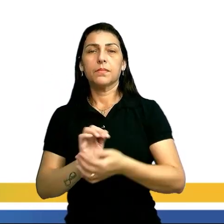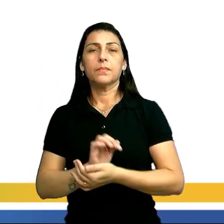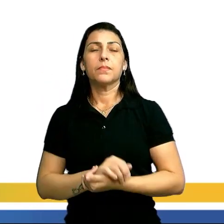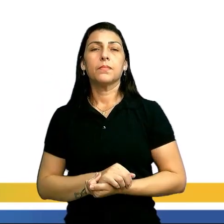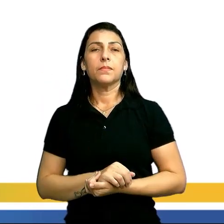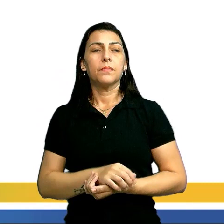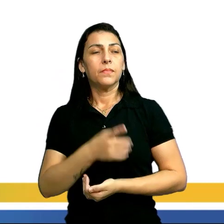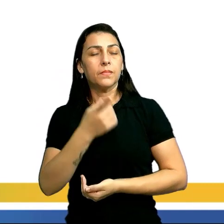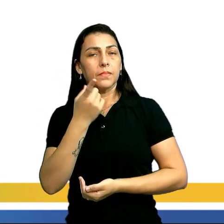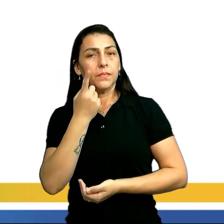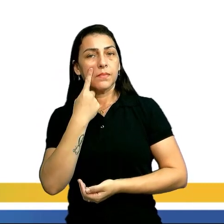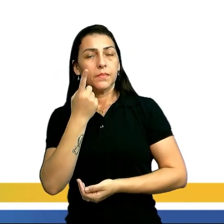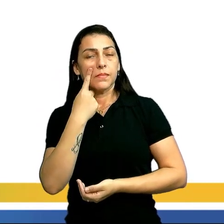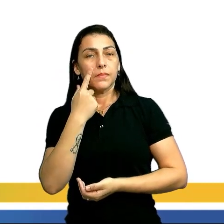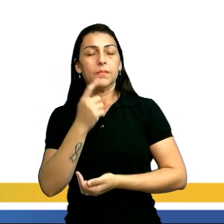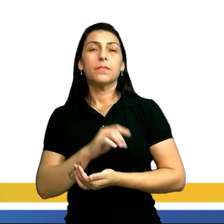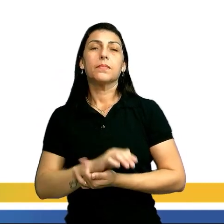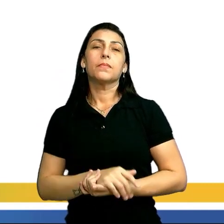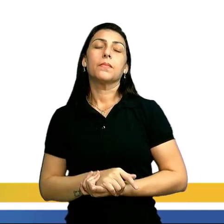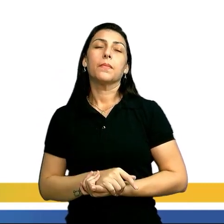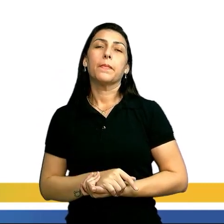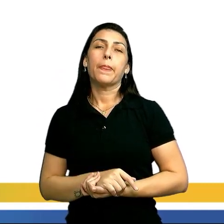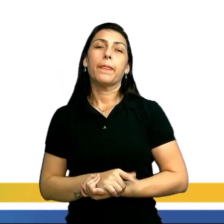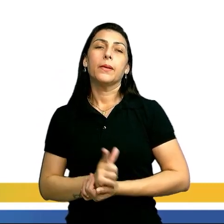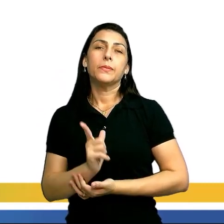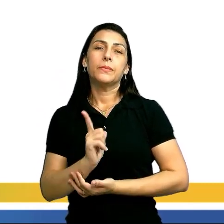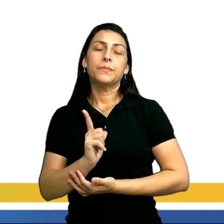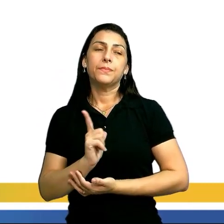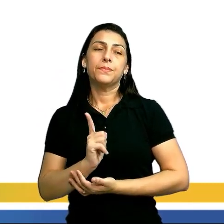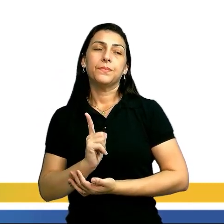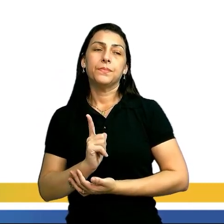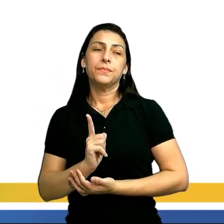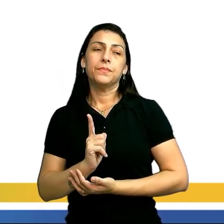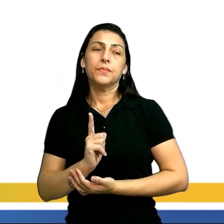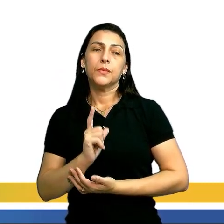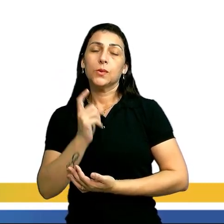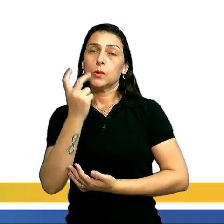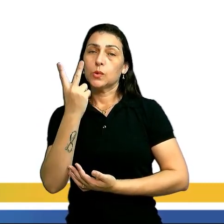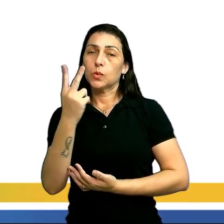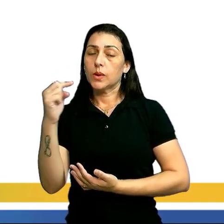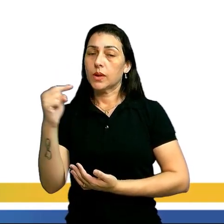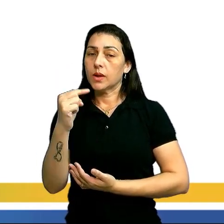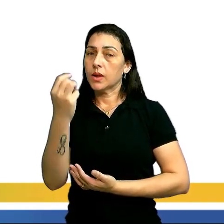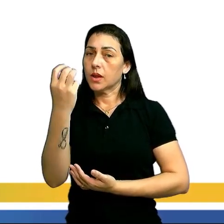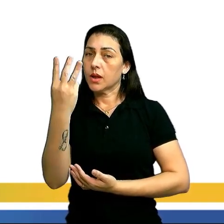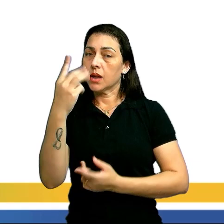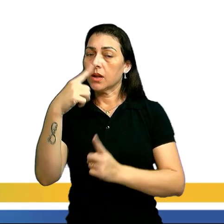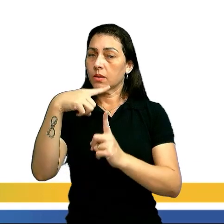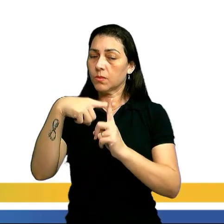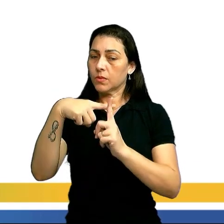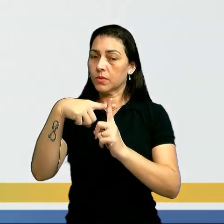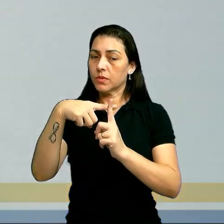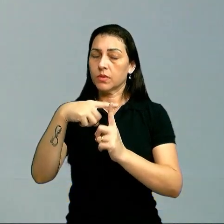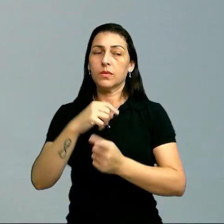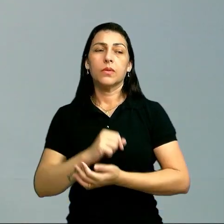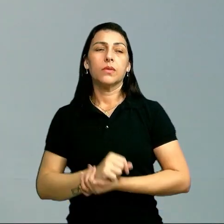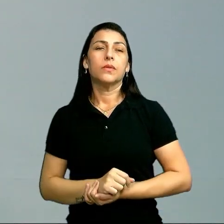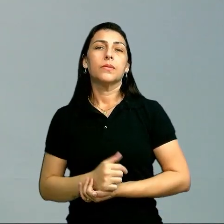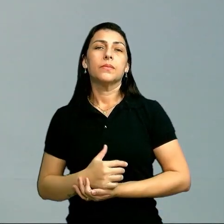tá? Observe que numa delas, tá, nós temos aí 2 negativas e 3 positivas.